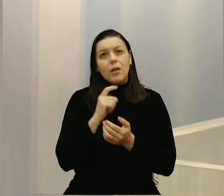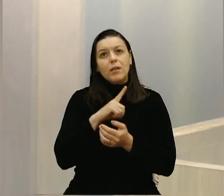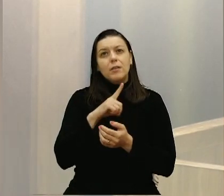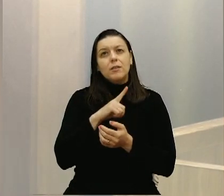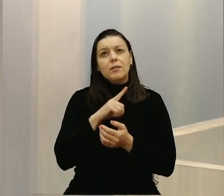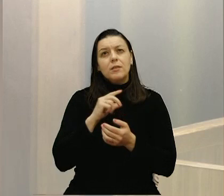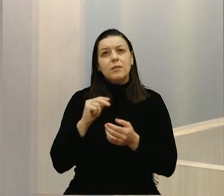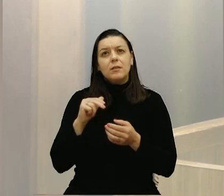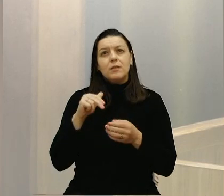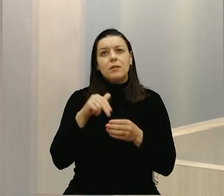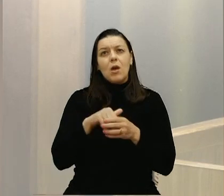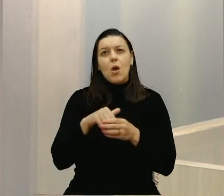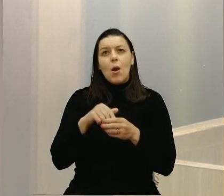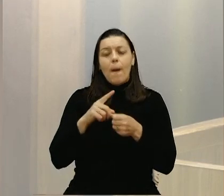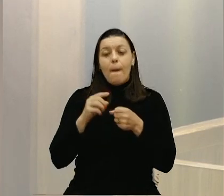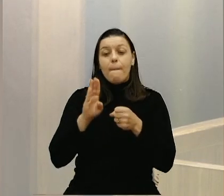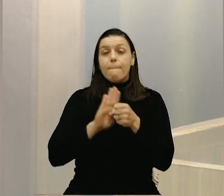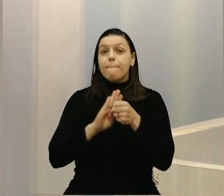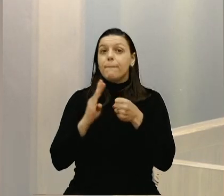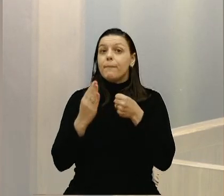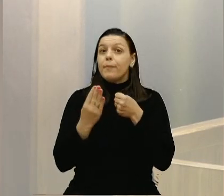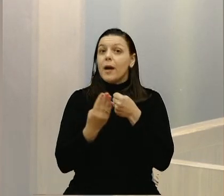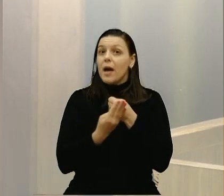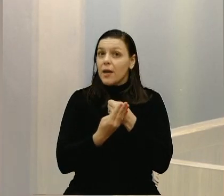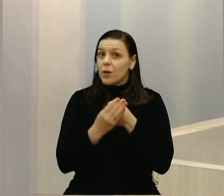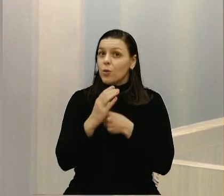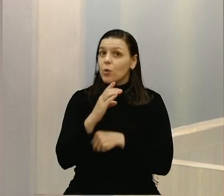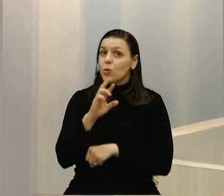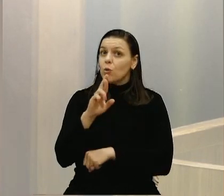lá, no bairro Cruzeiro, lá no finalzinho do bairro Cruzeiro.